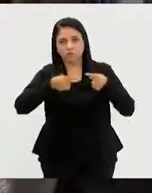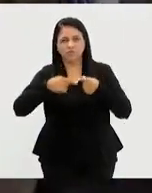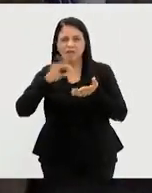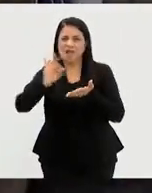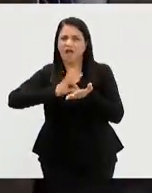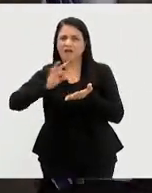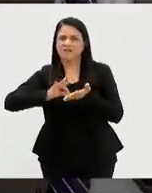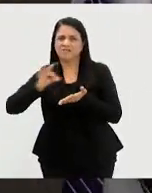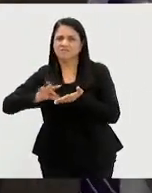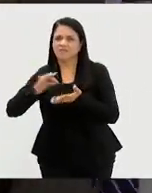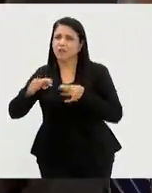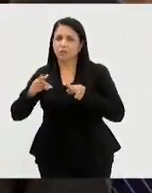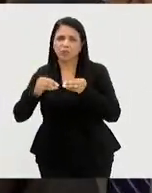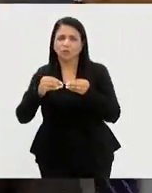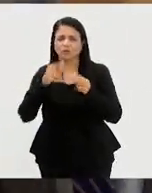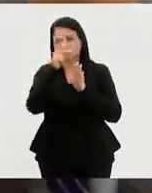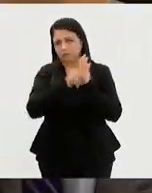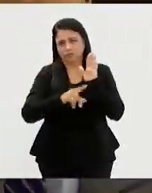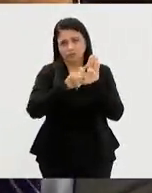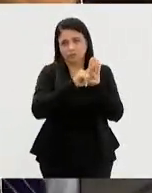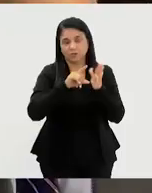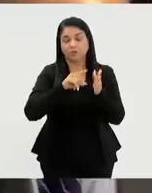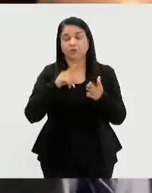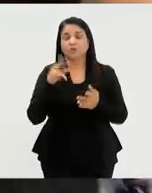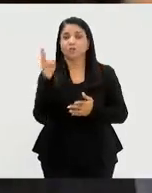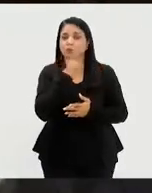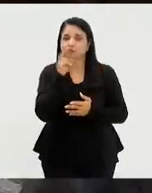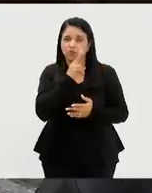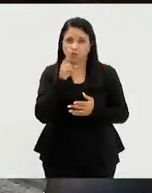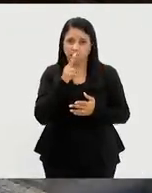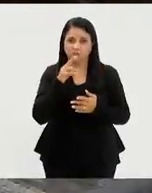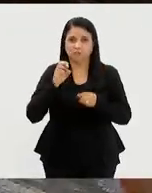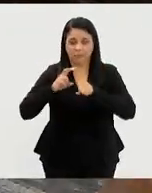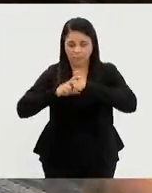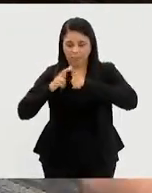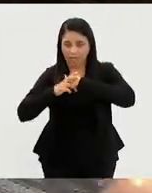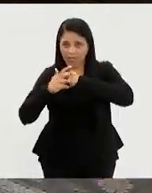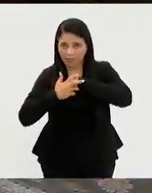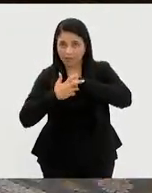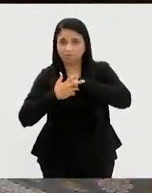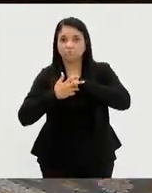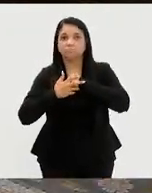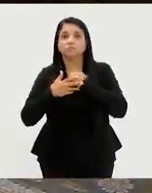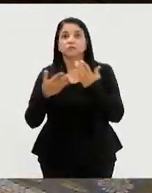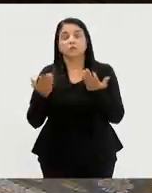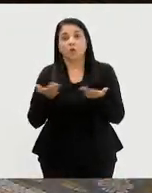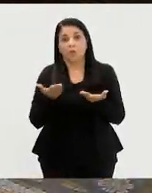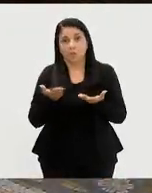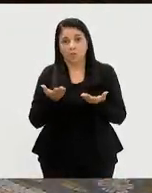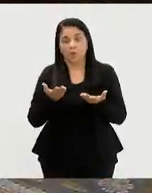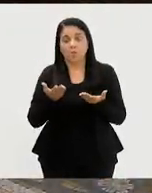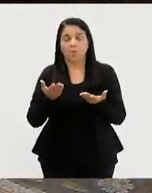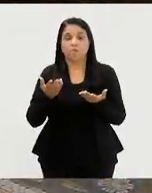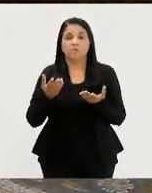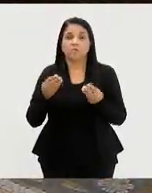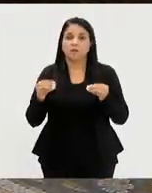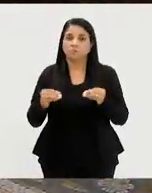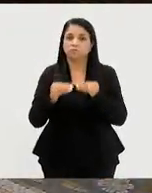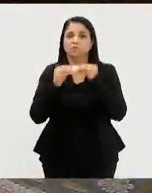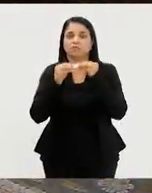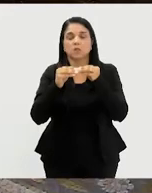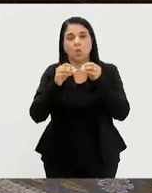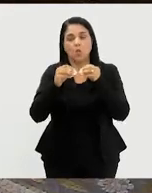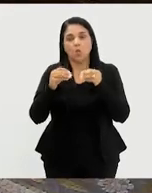envolvendo denk em regime de urgência para que seja colocado dado que a gente tá na epidemia se se for possível ou numa sessão extraordinária então a gente